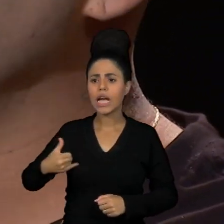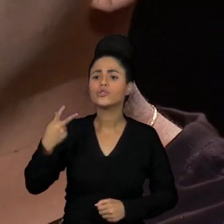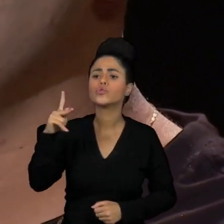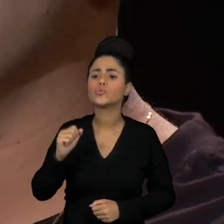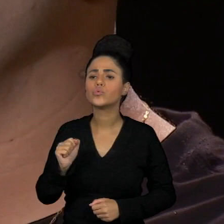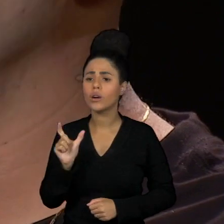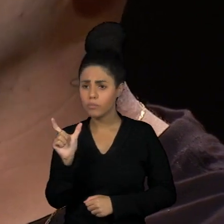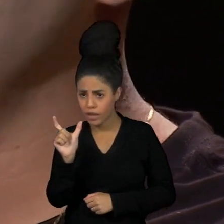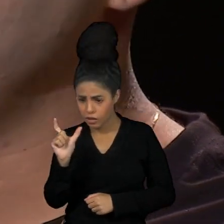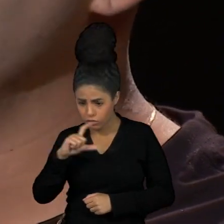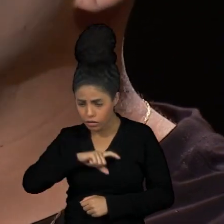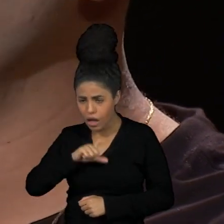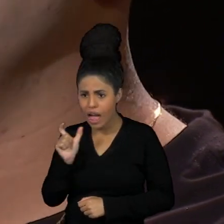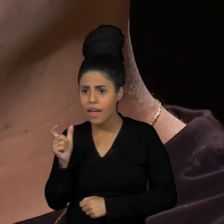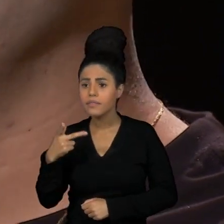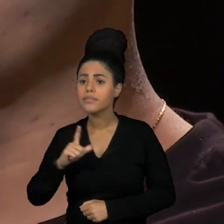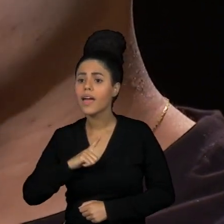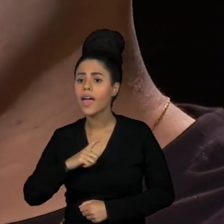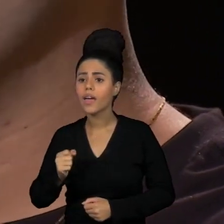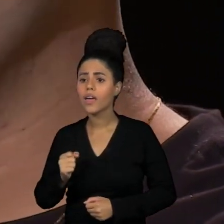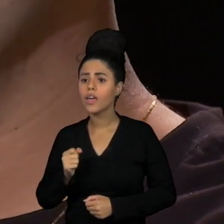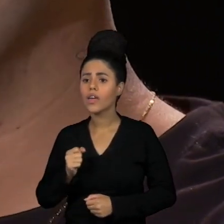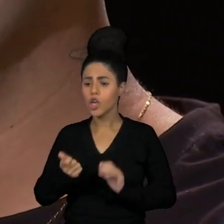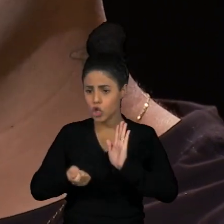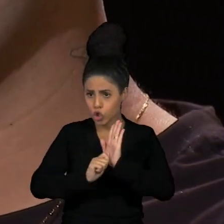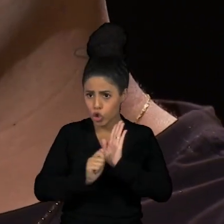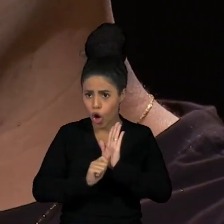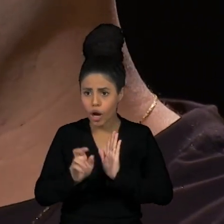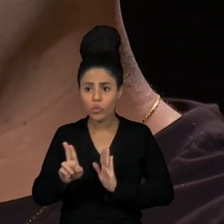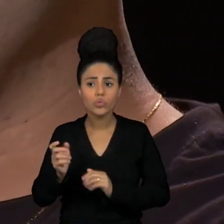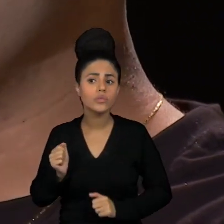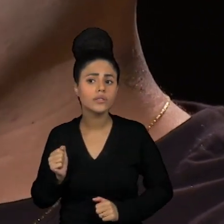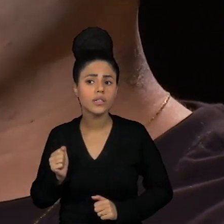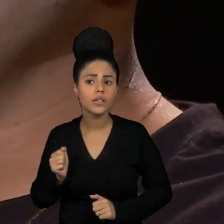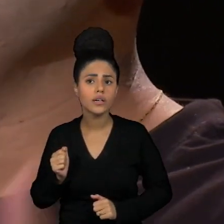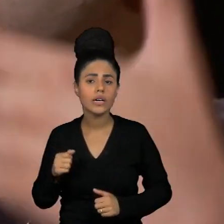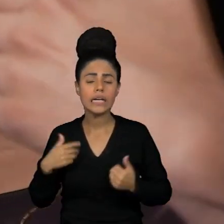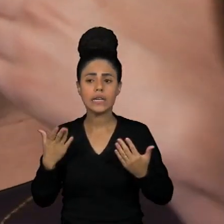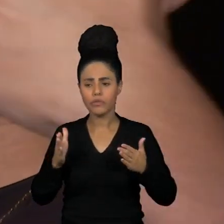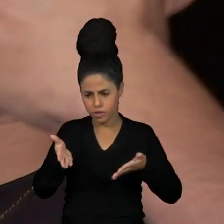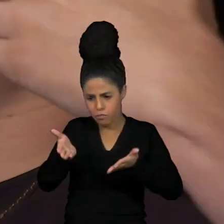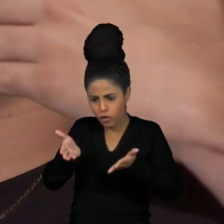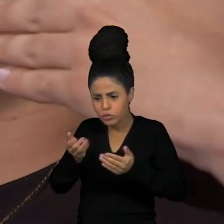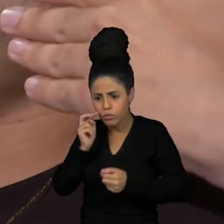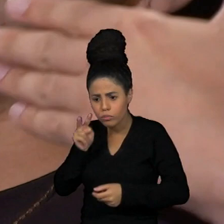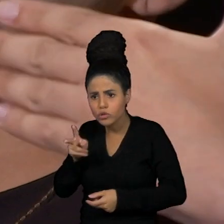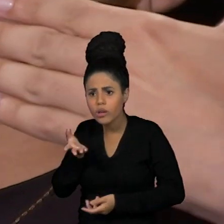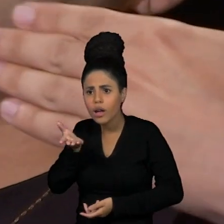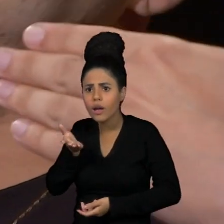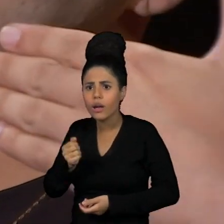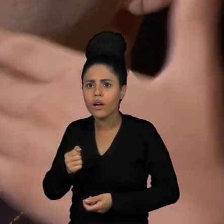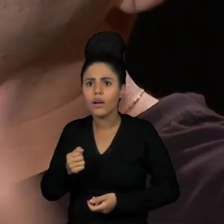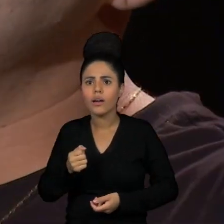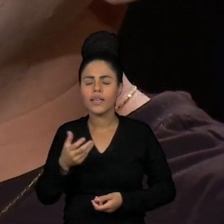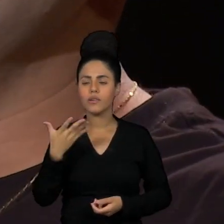você usa droga, isso aqui. Eu falei, não, tá tudo certo, pode revistar à vontade. Enquanto isso, né, o fuzil tava aqui na minha